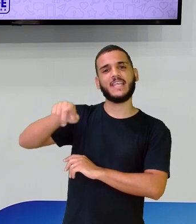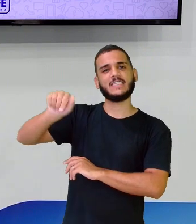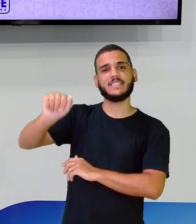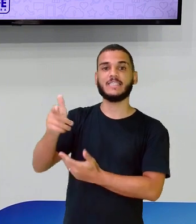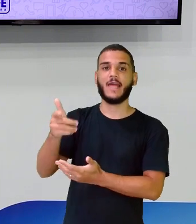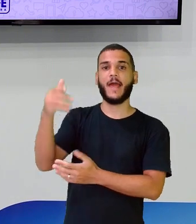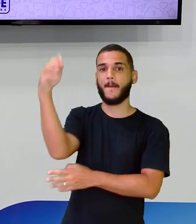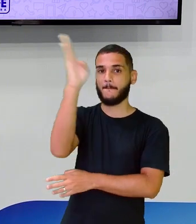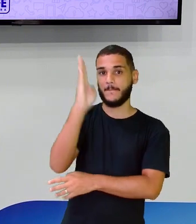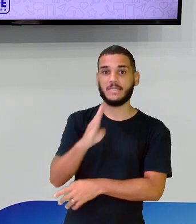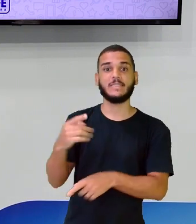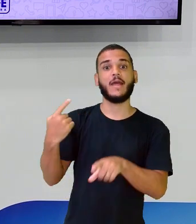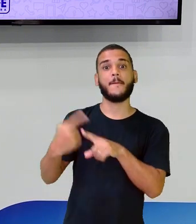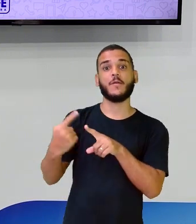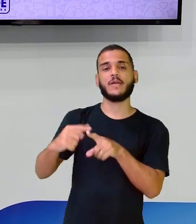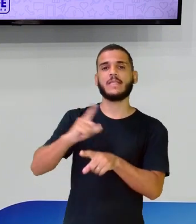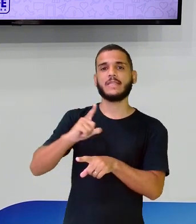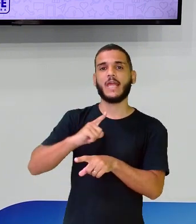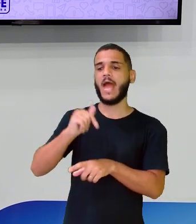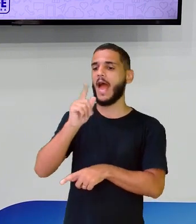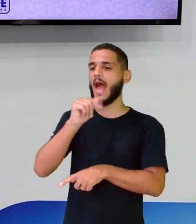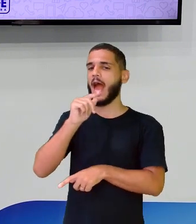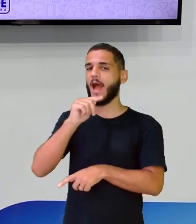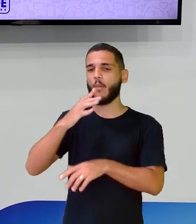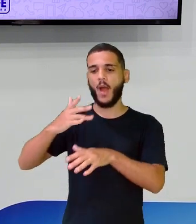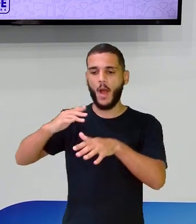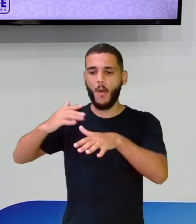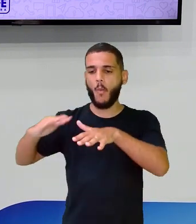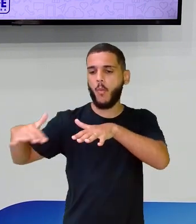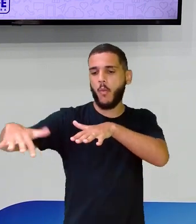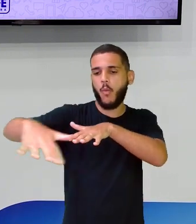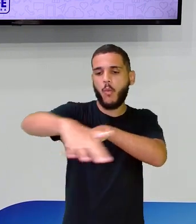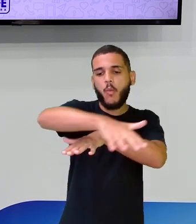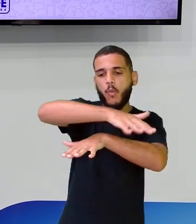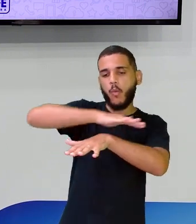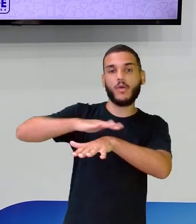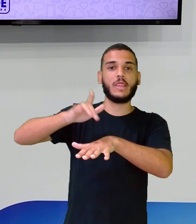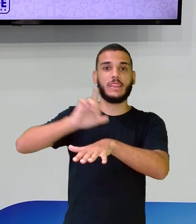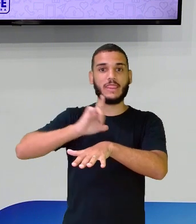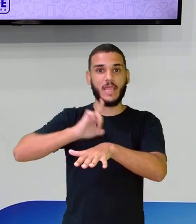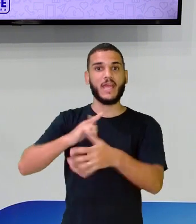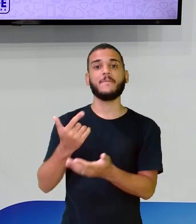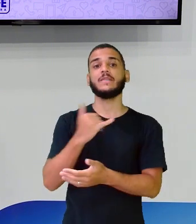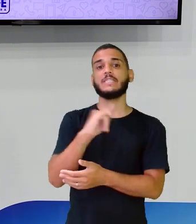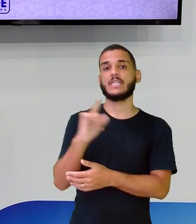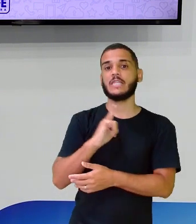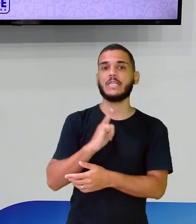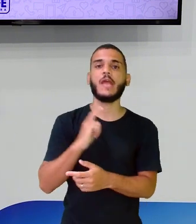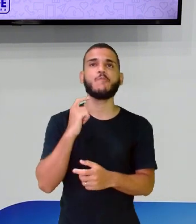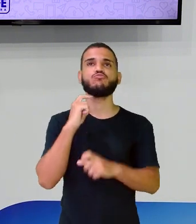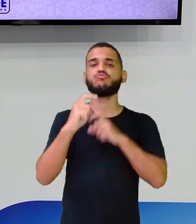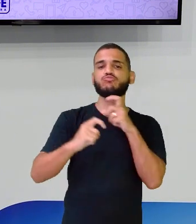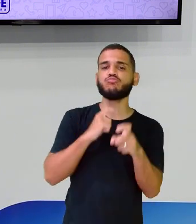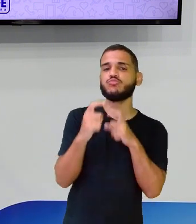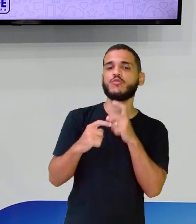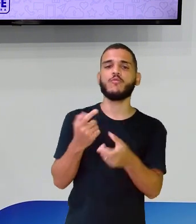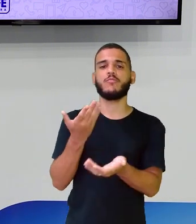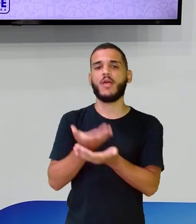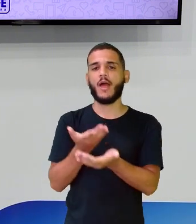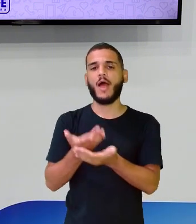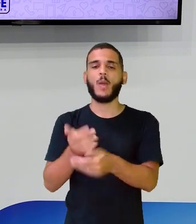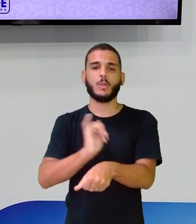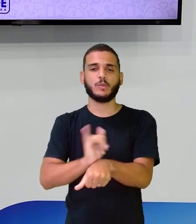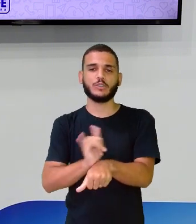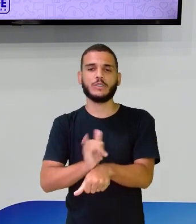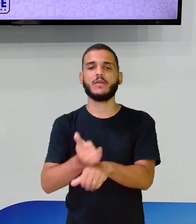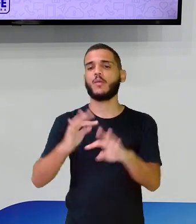de água. Quer saber sobre mais água? Quer tirar alguma dúvida sobre a nossa aula? Vai lá no meu Instagram, vai lá nos nossos canais oficiais e